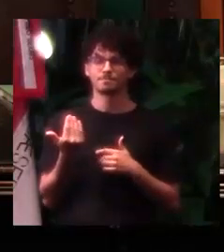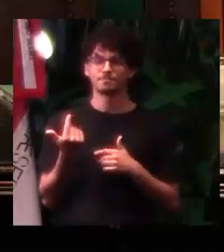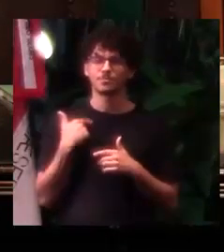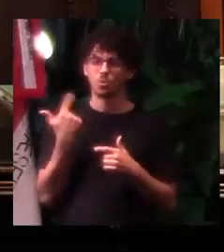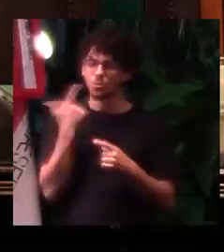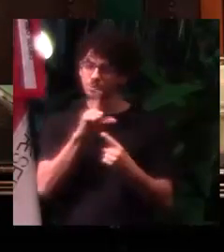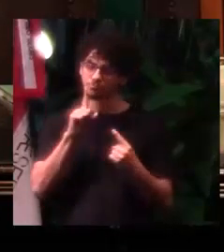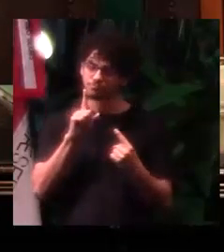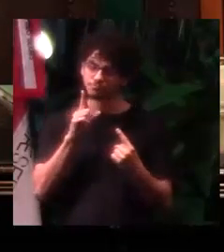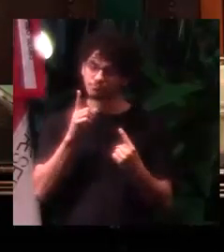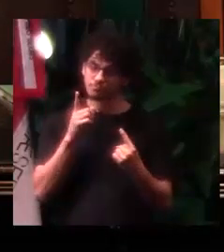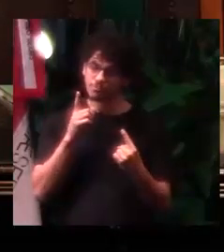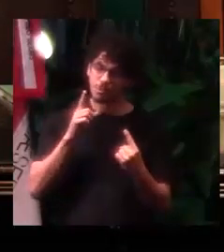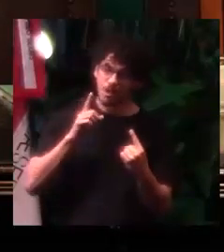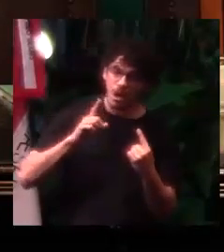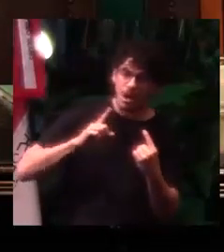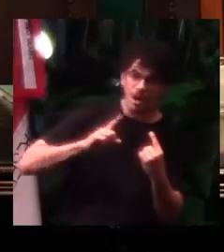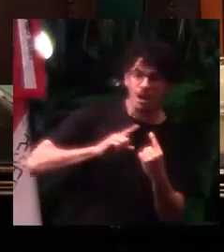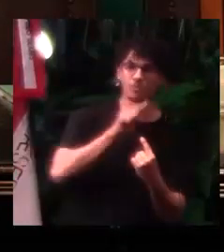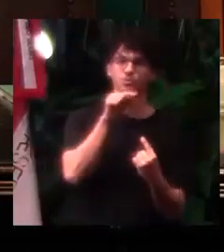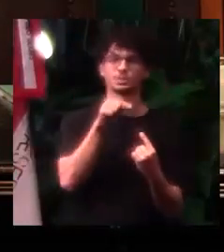atinjam determinadas